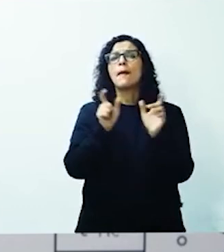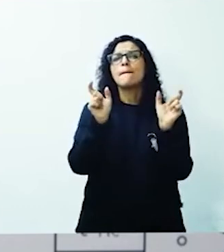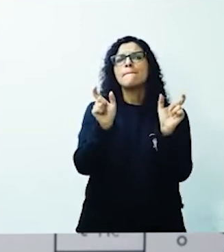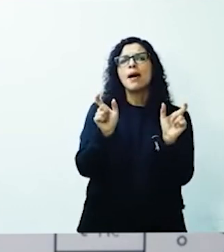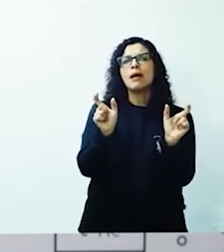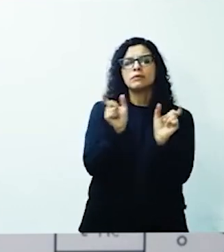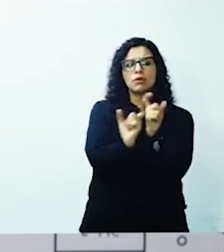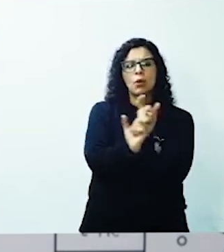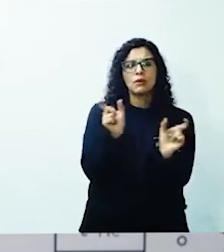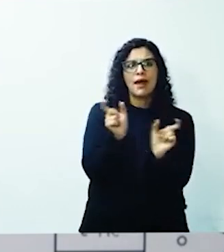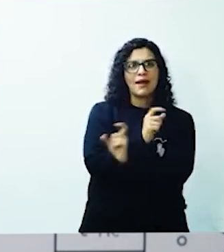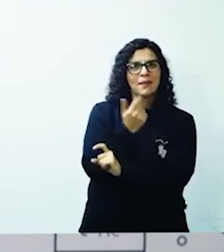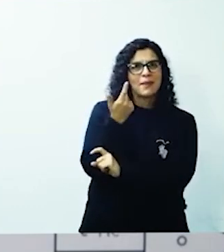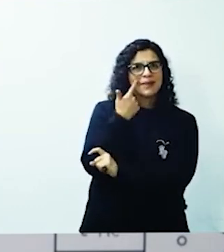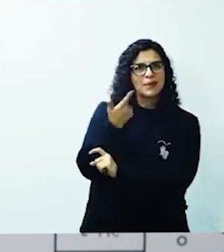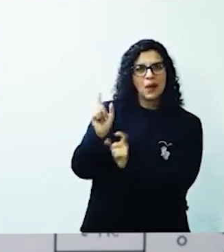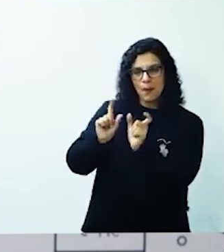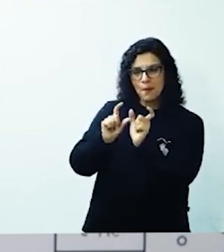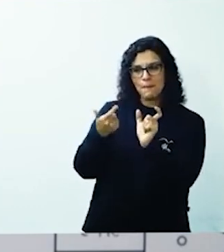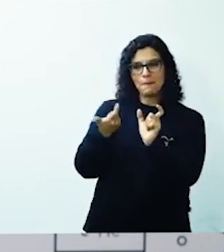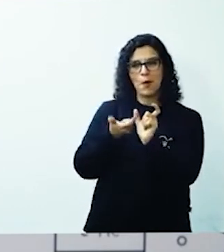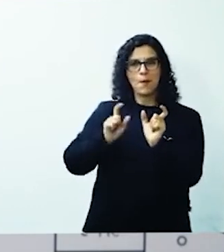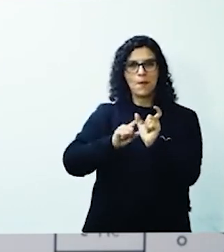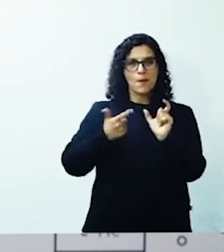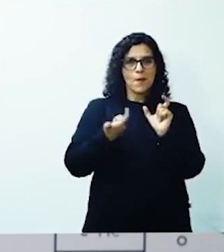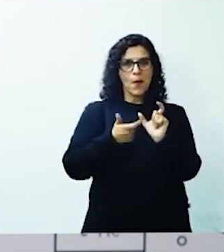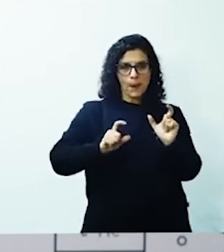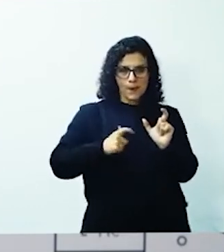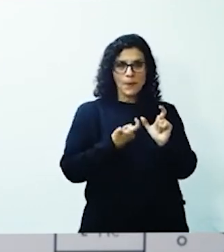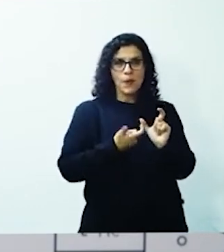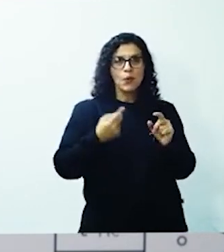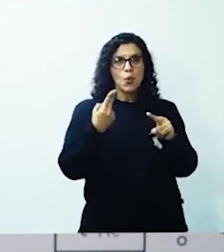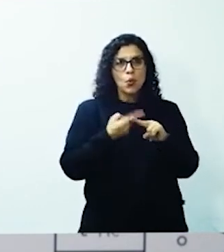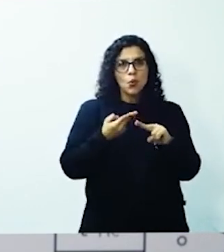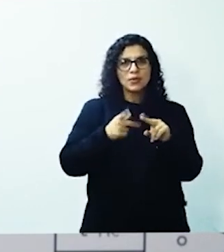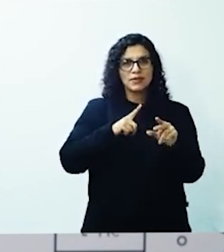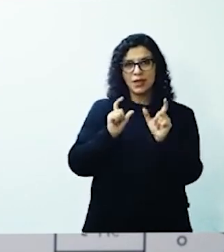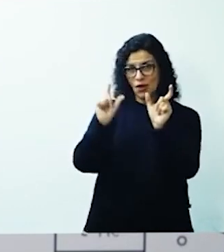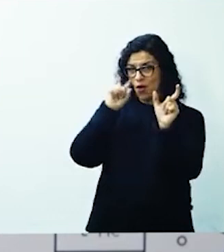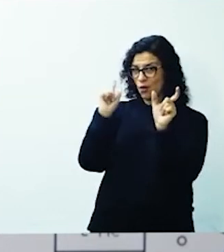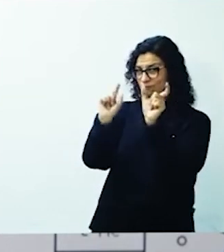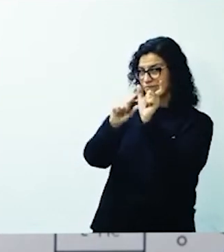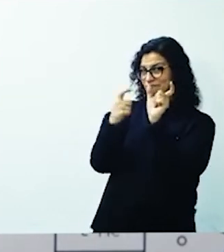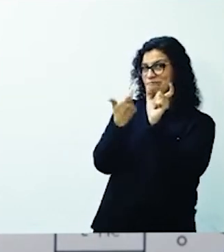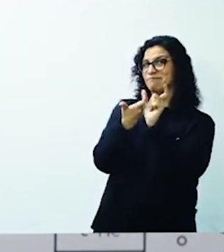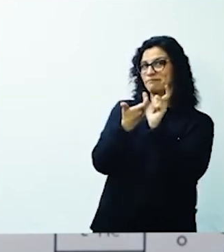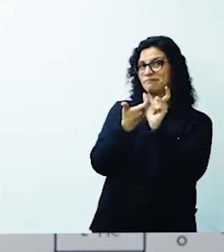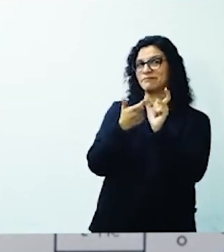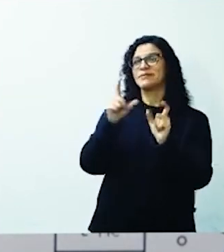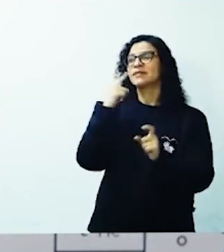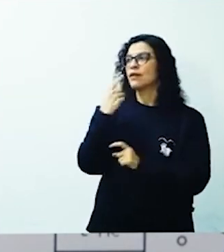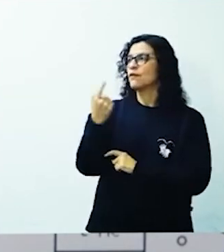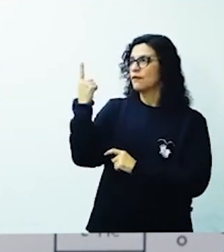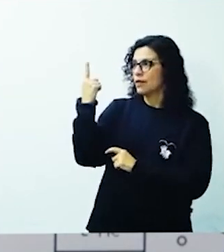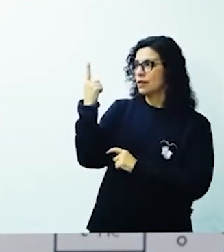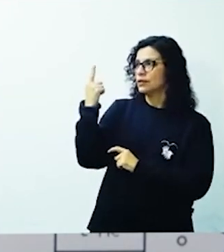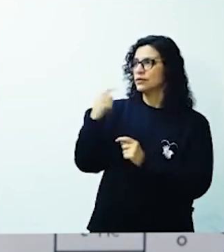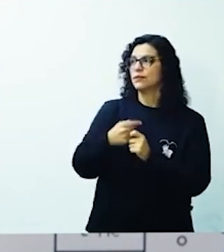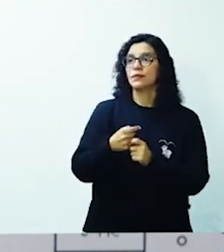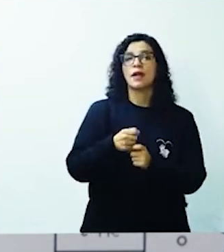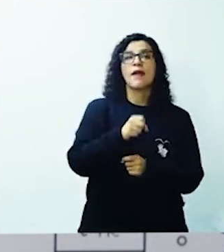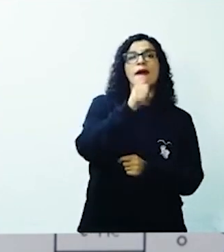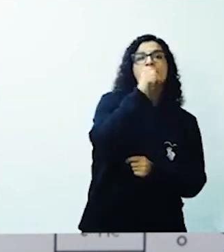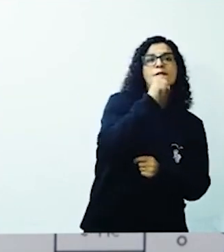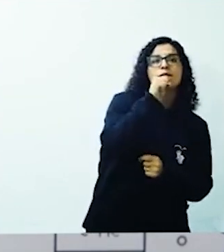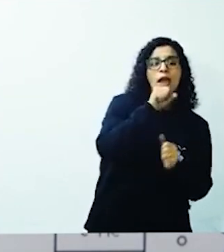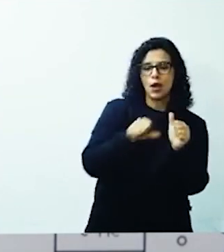palavras contrárias. Vocês conseguiram perceber que ele faz esse uso de palavras contrárias? Então, por exemplo, o